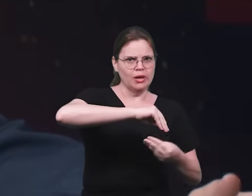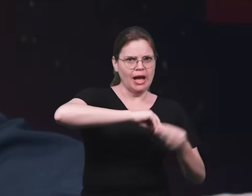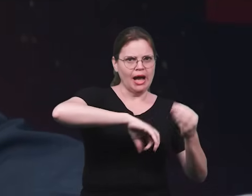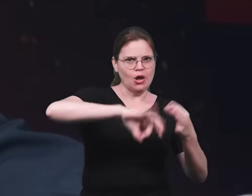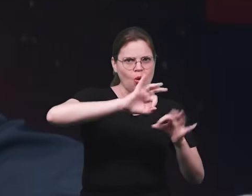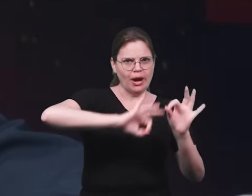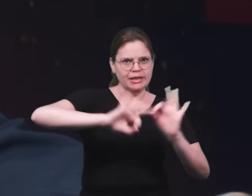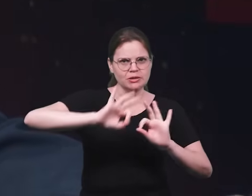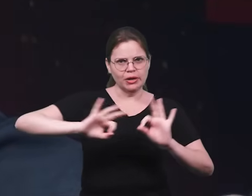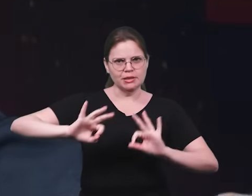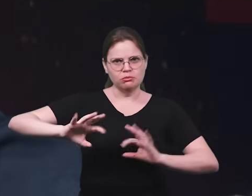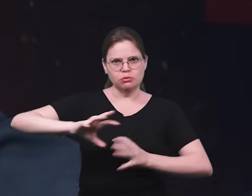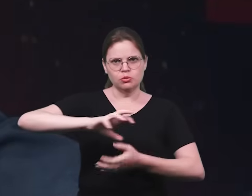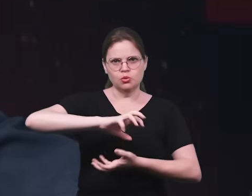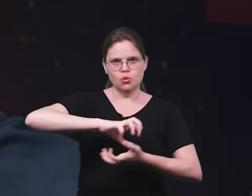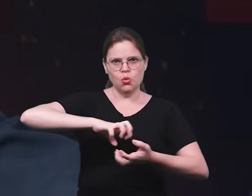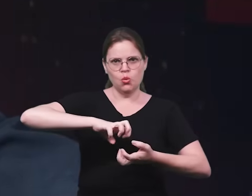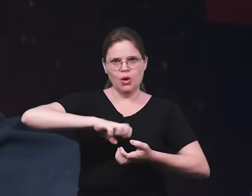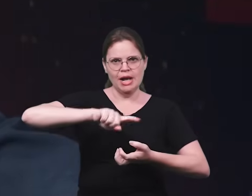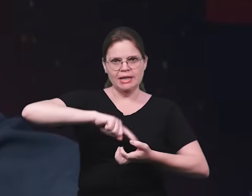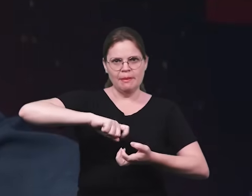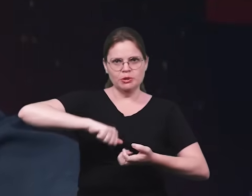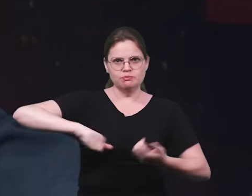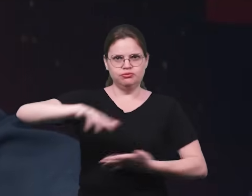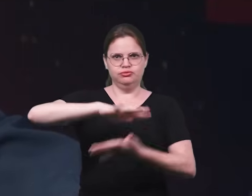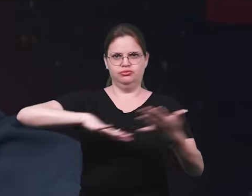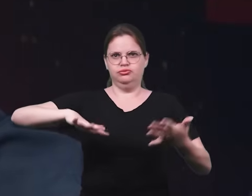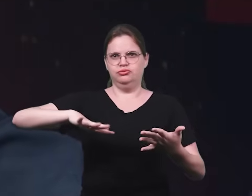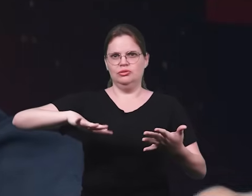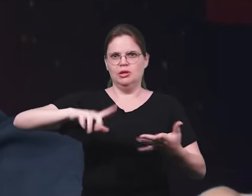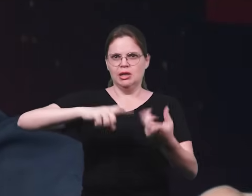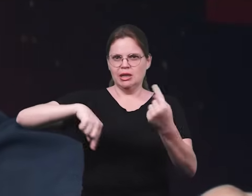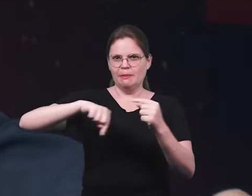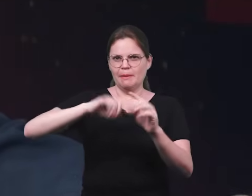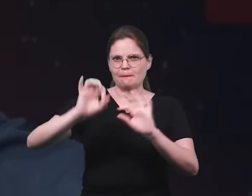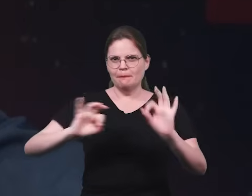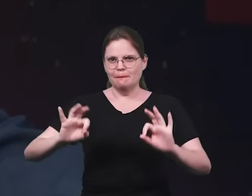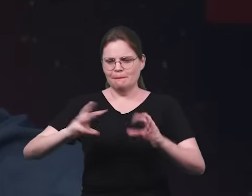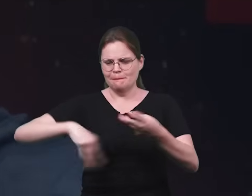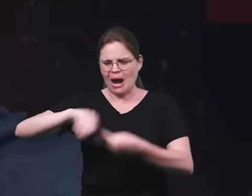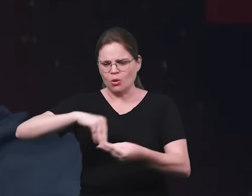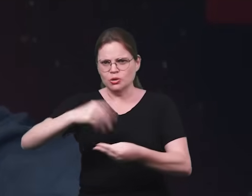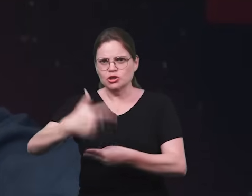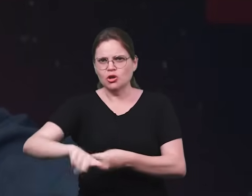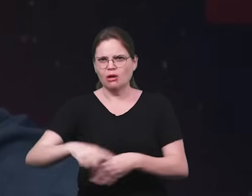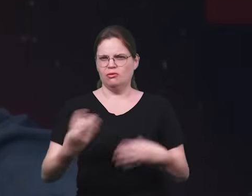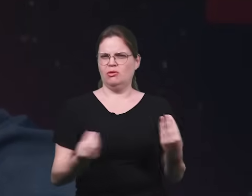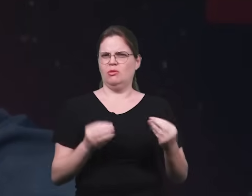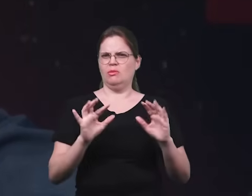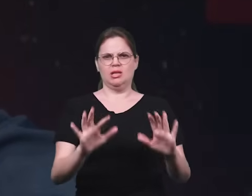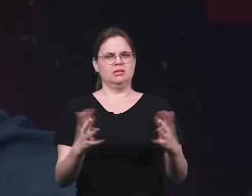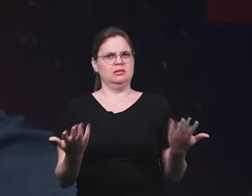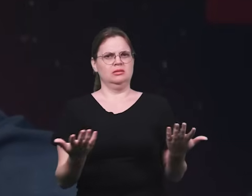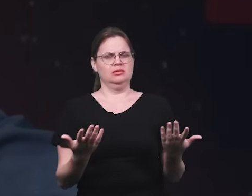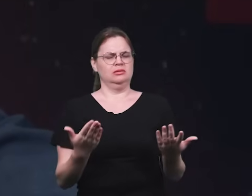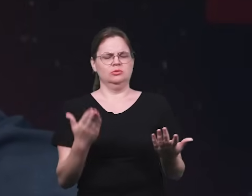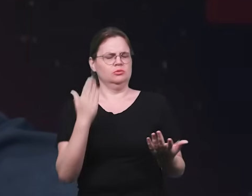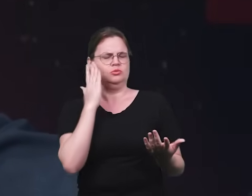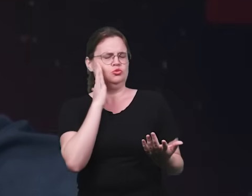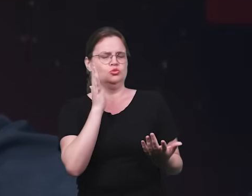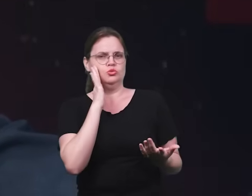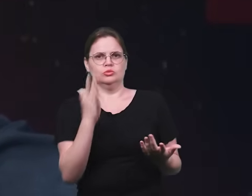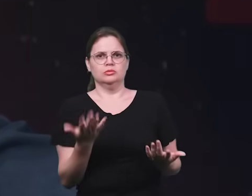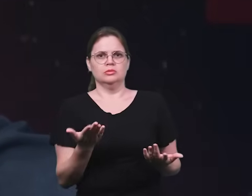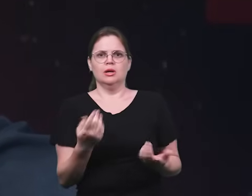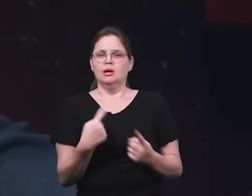estabelecidas que impedem o naturalismo. Isso aí E eu falo uma coisa aqui, aquele cristão que acredita